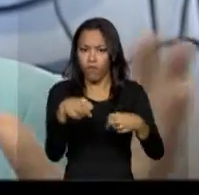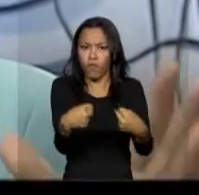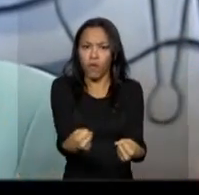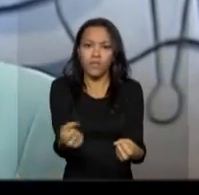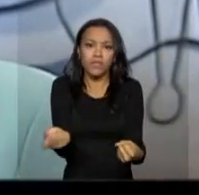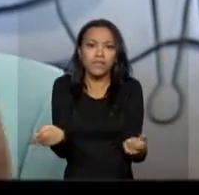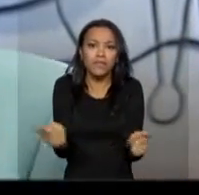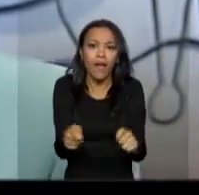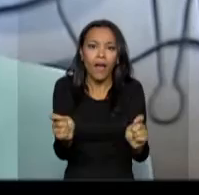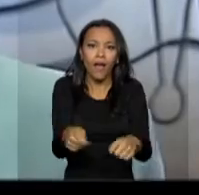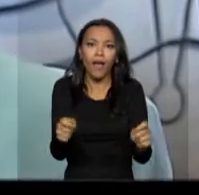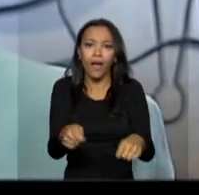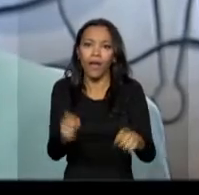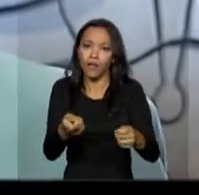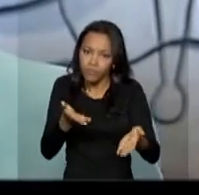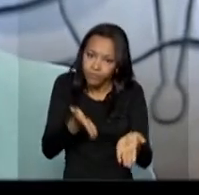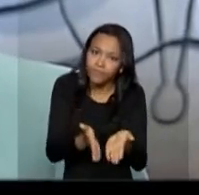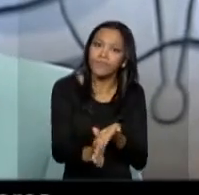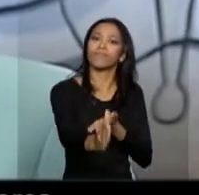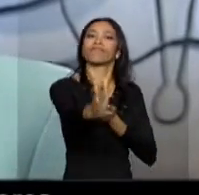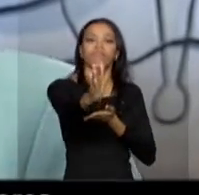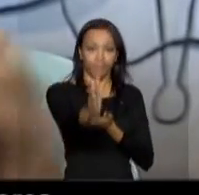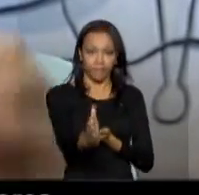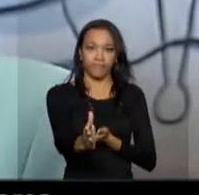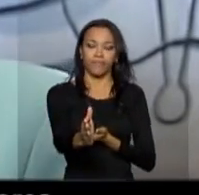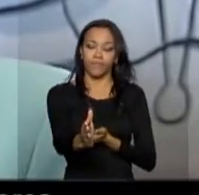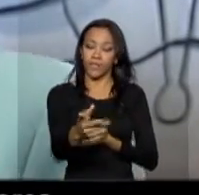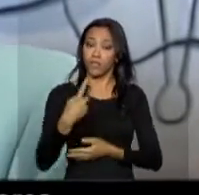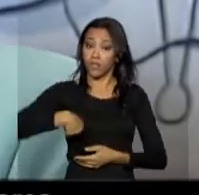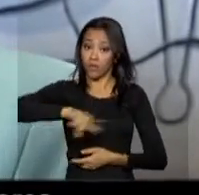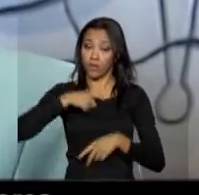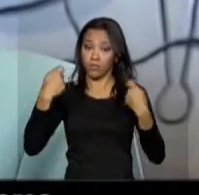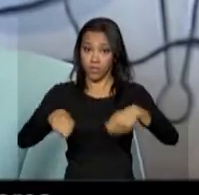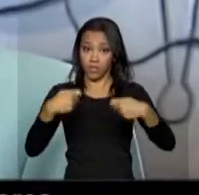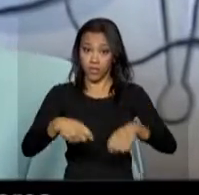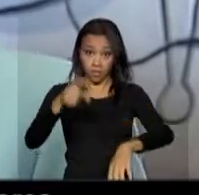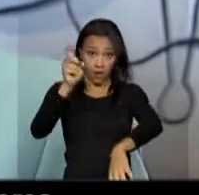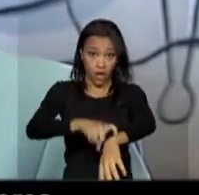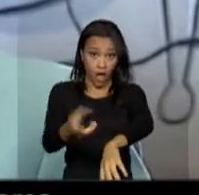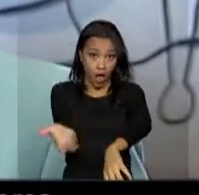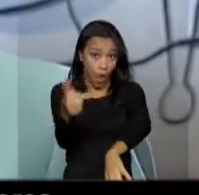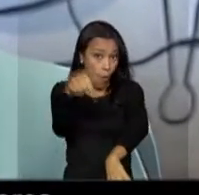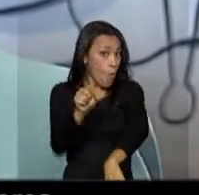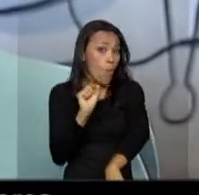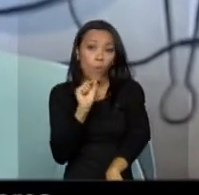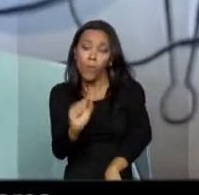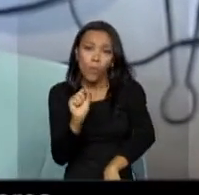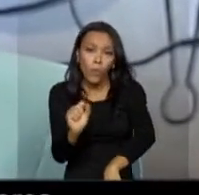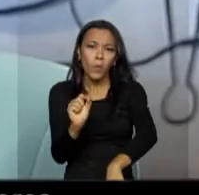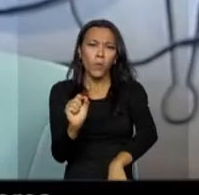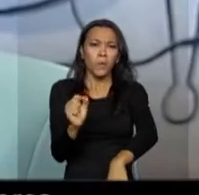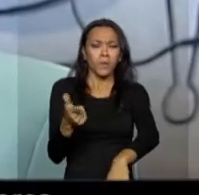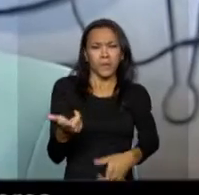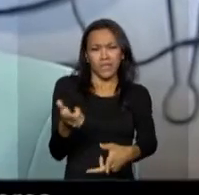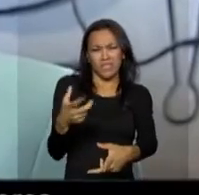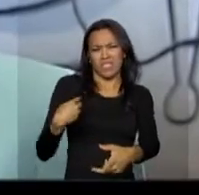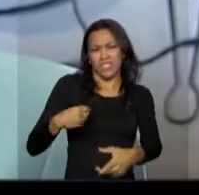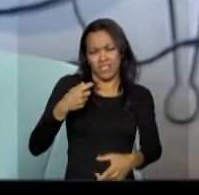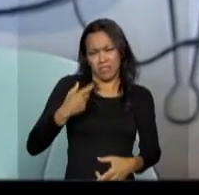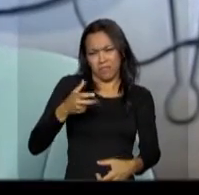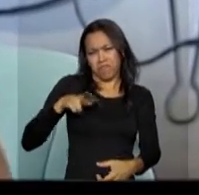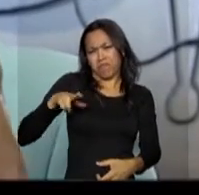de nos conduzir nessa travessia. Devemos, nessa hora, estar acima das diferenças